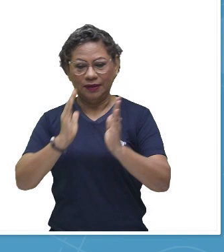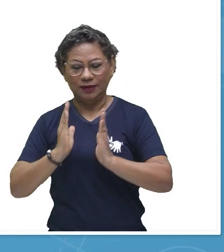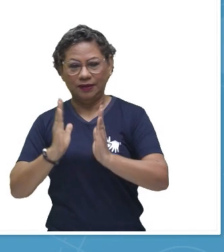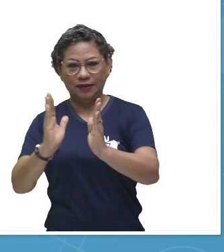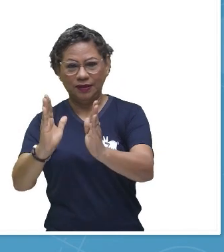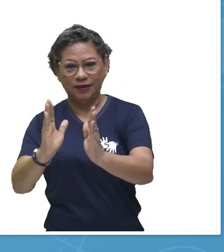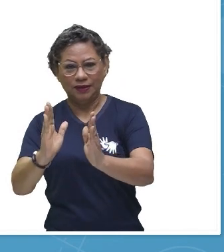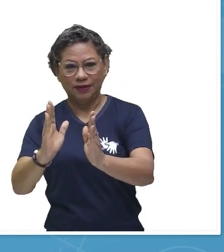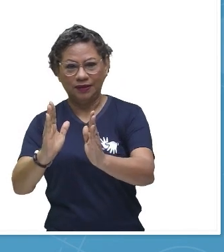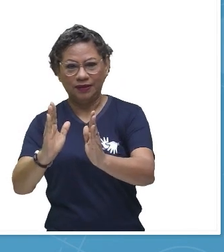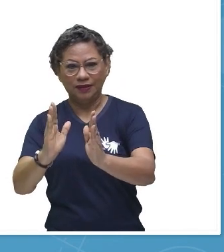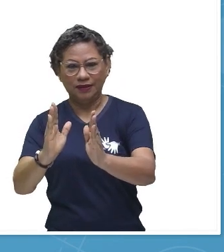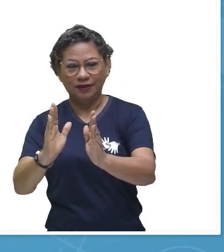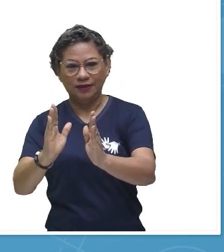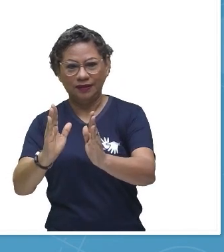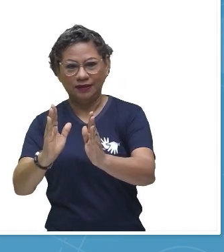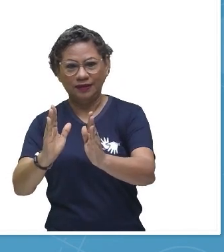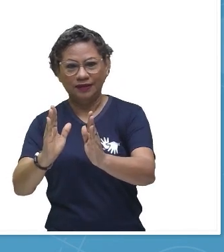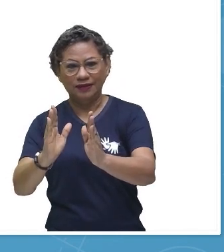retas verde e azul.